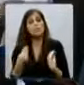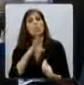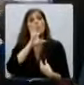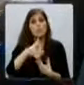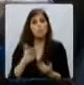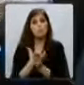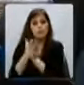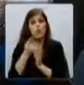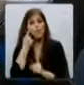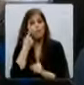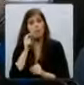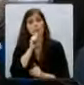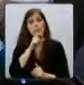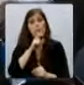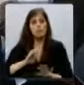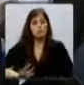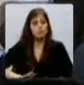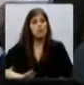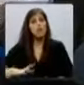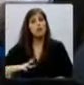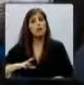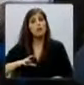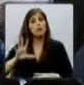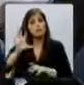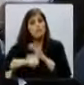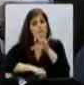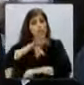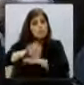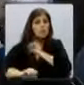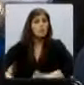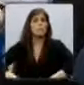os fundos comunitários estivessem a produzir mais resultados e já na nossa economia.